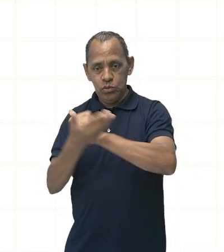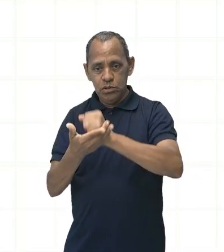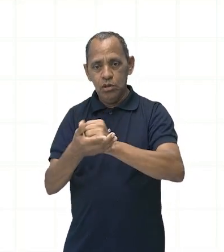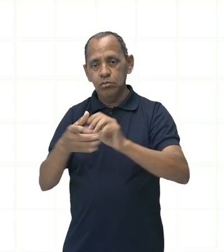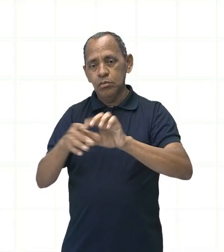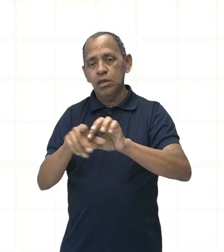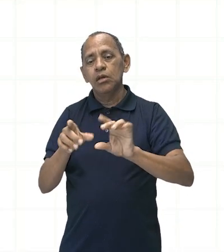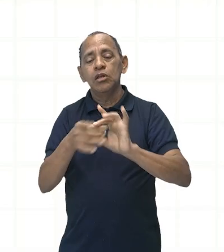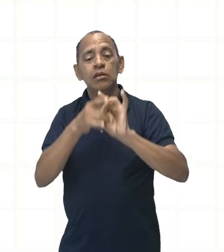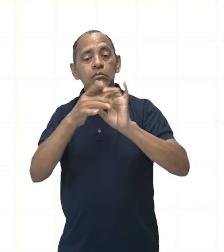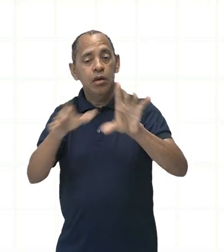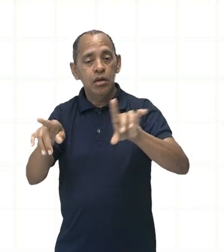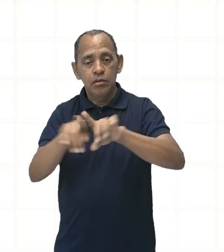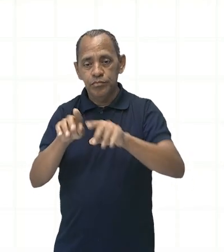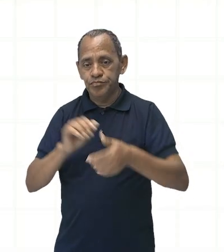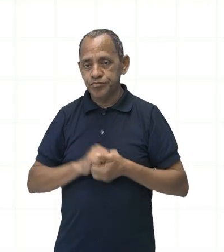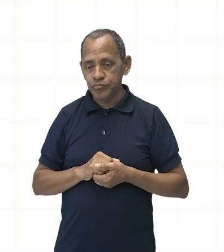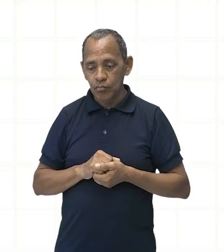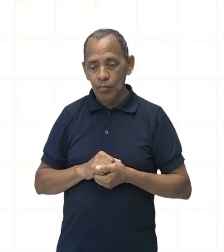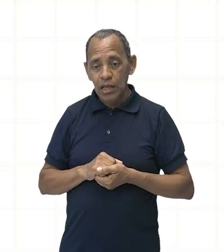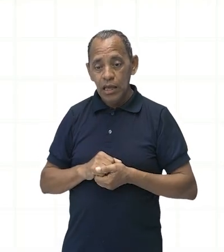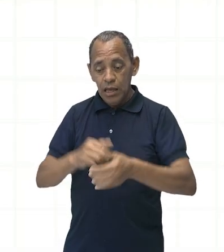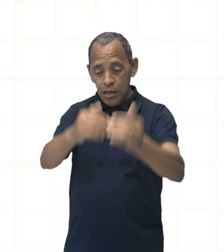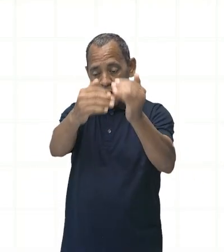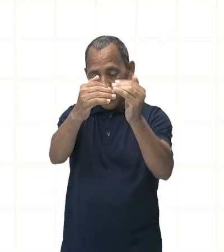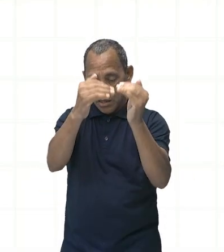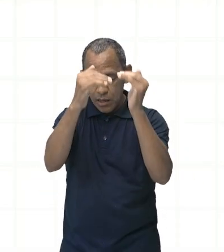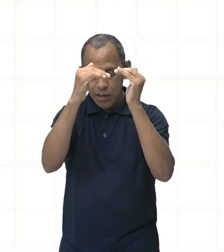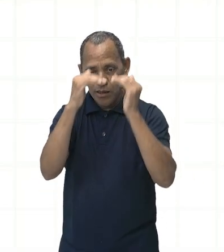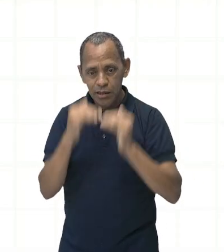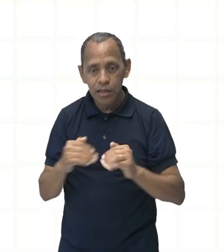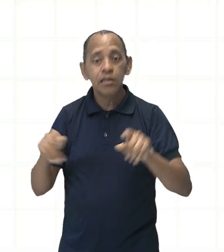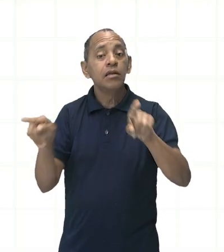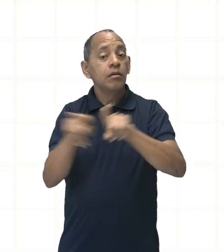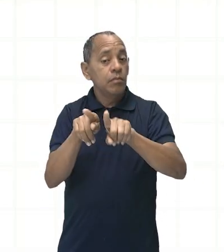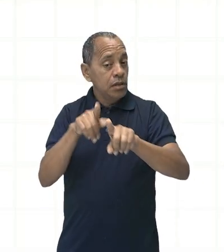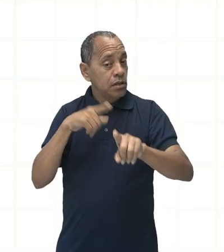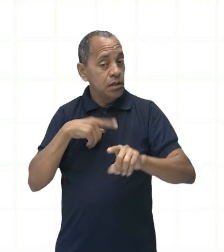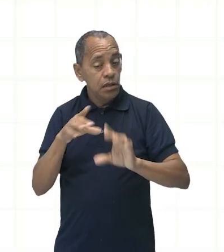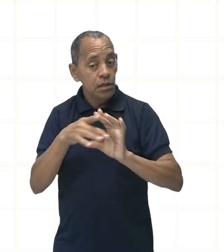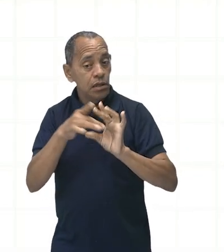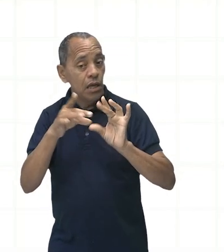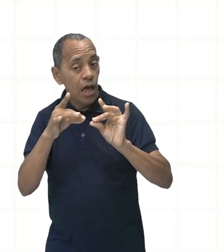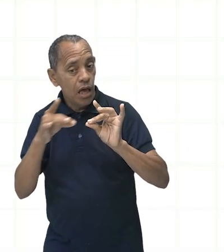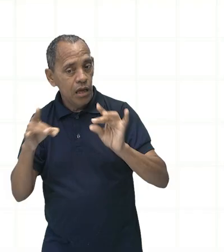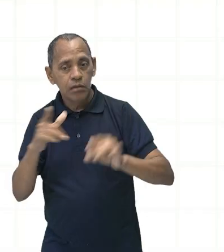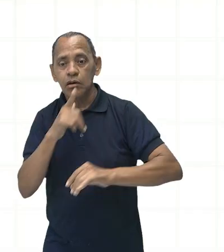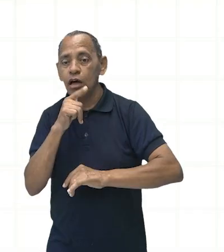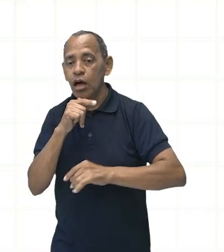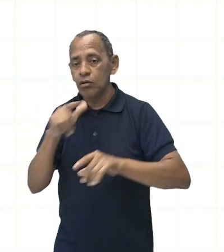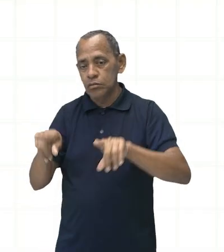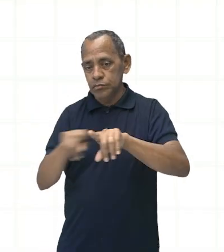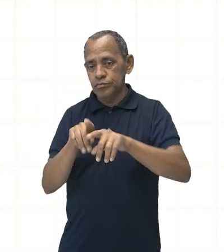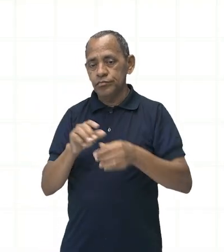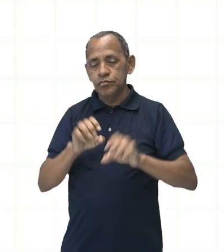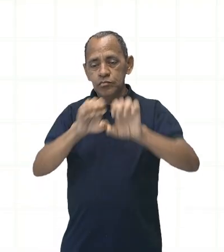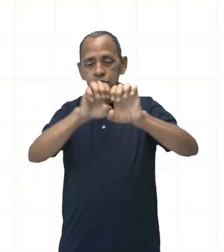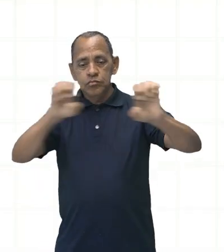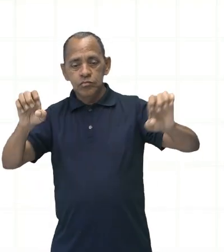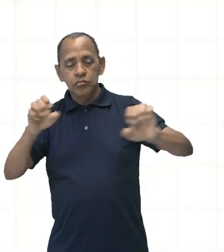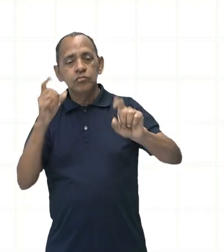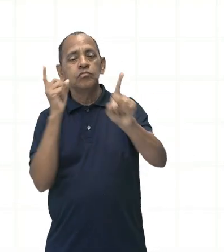base. E o subproduto dele vai ser também uma água. Vamos acompanhar a nossa fórmula. Nela,